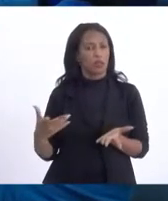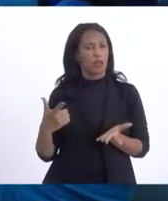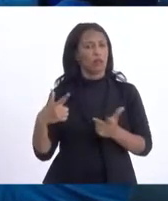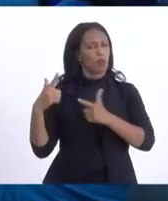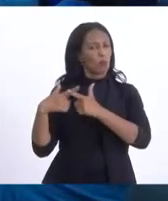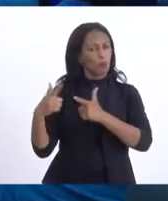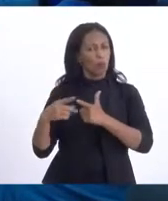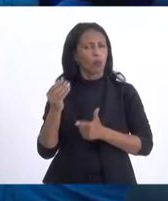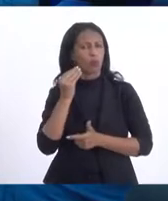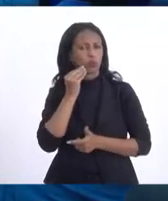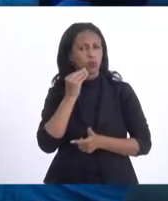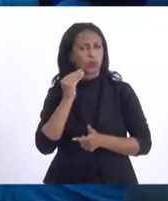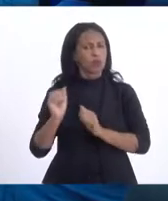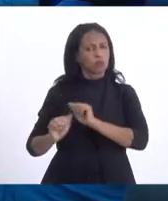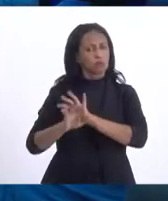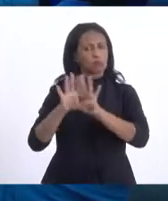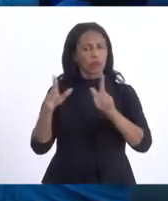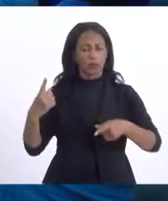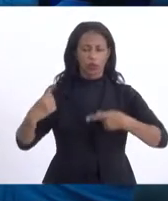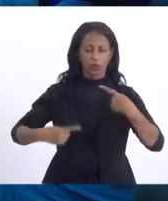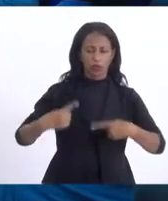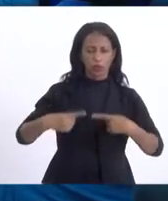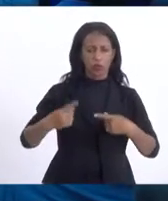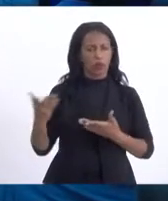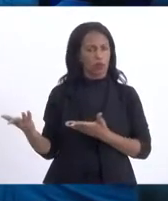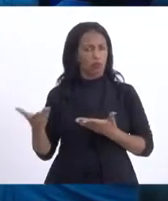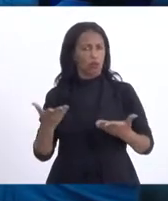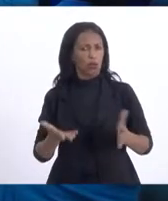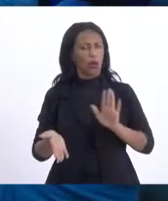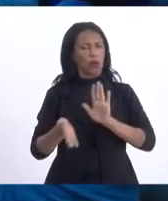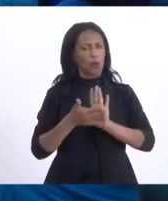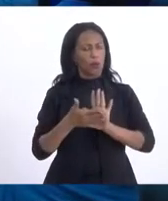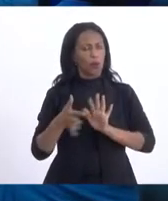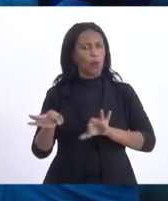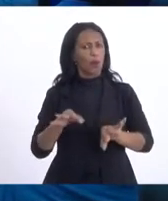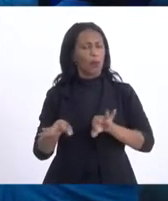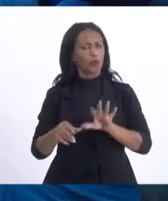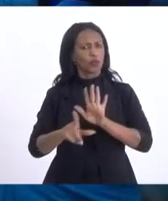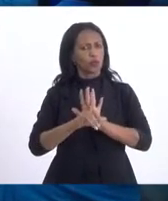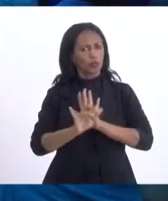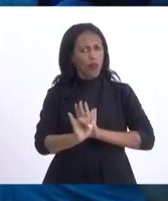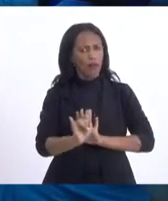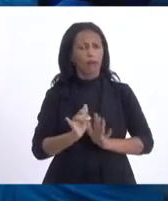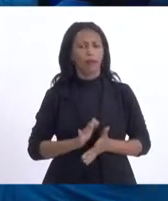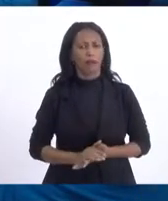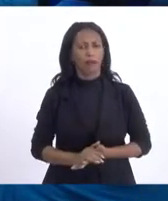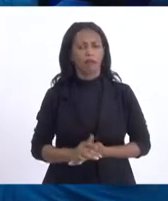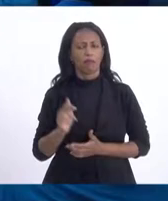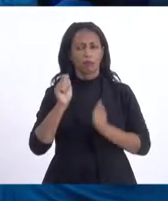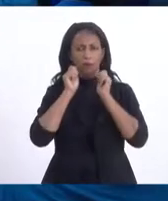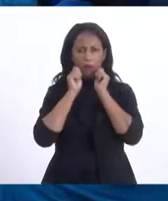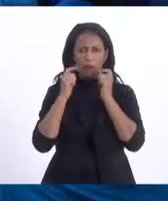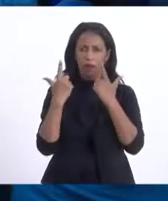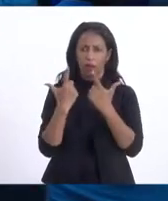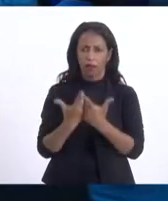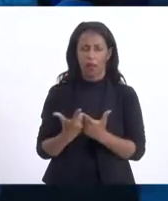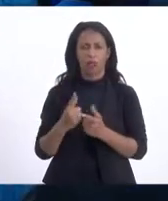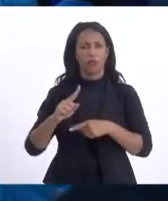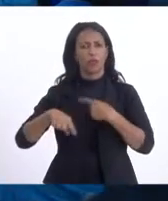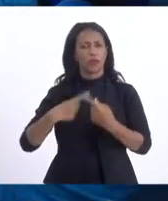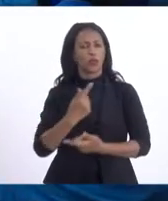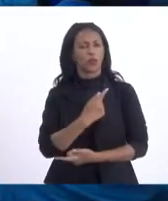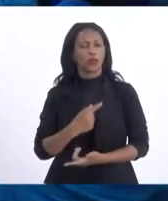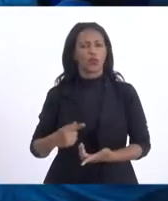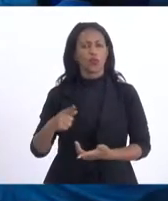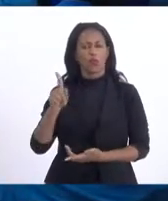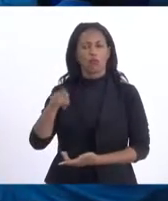muita transparência, com discussão, e nós propomos um projeto de lei na Assembleia. Depois o governo